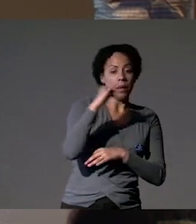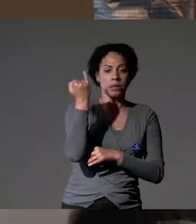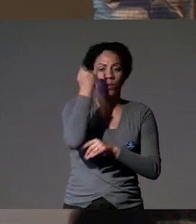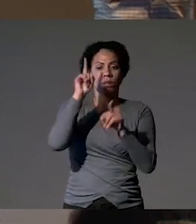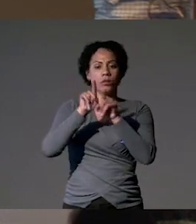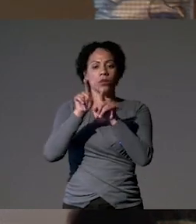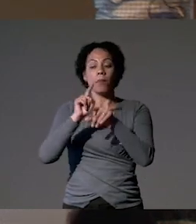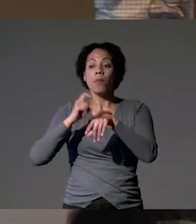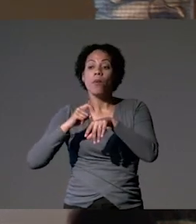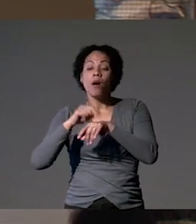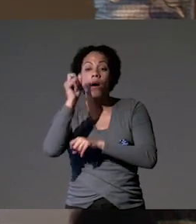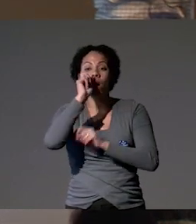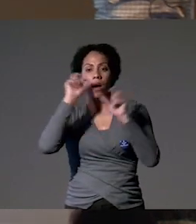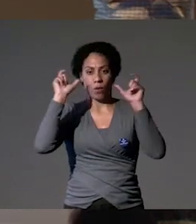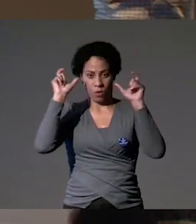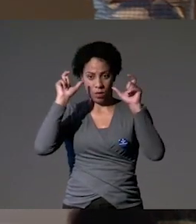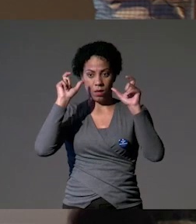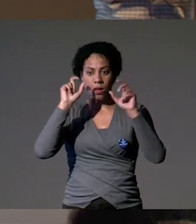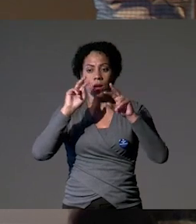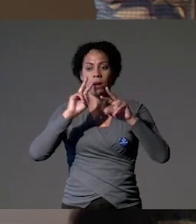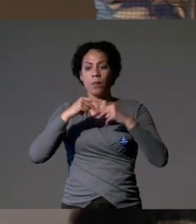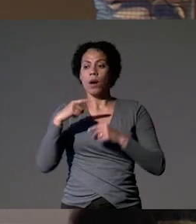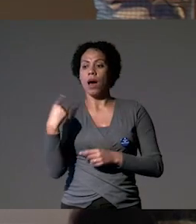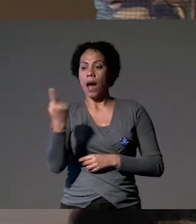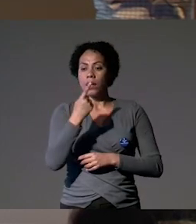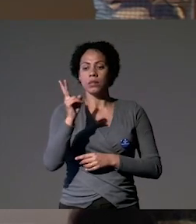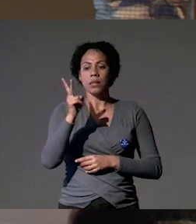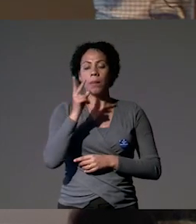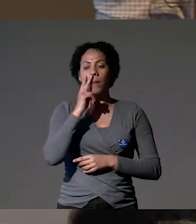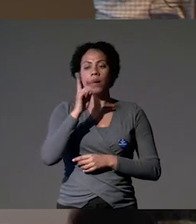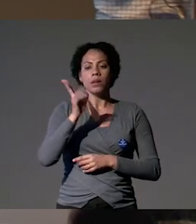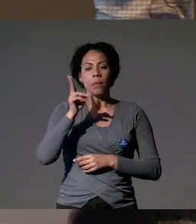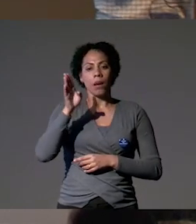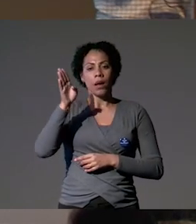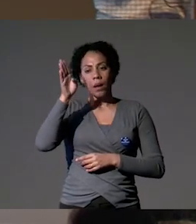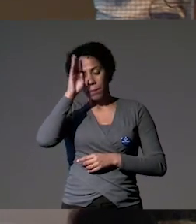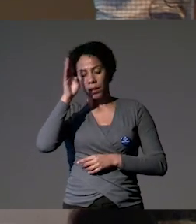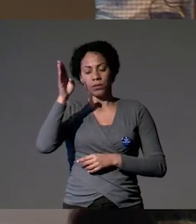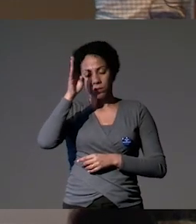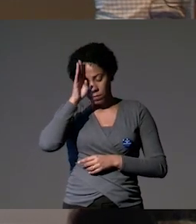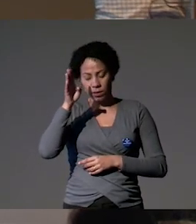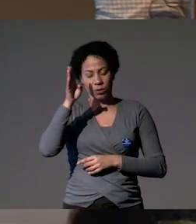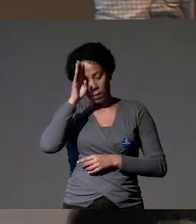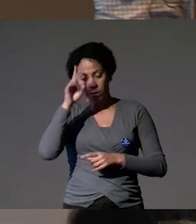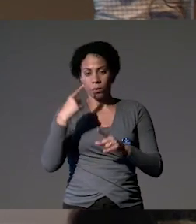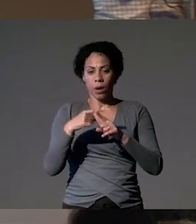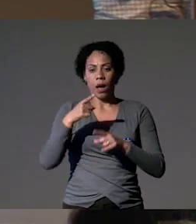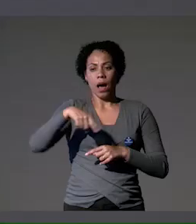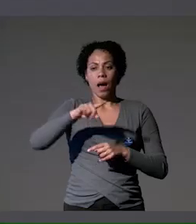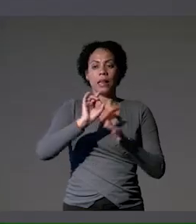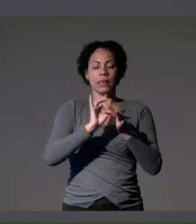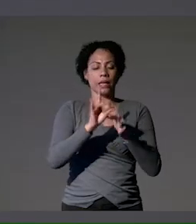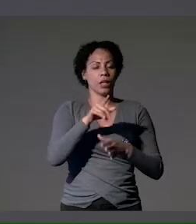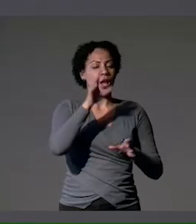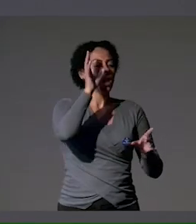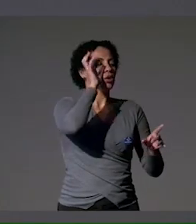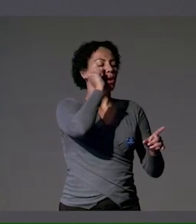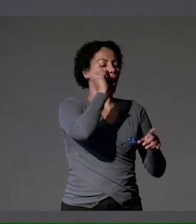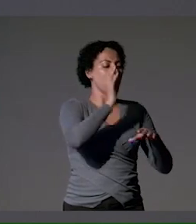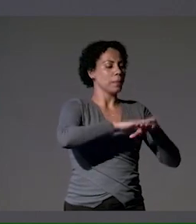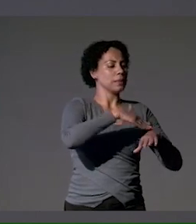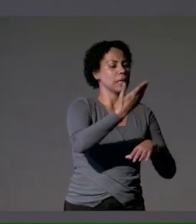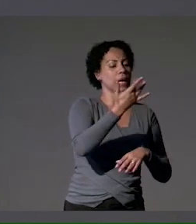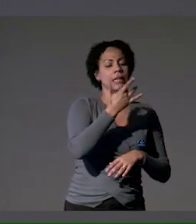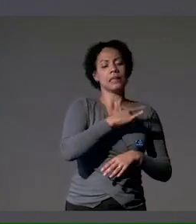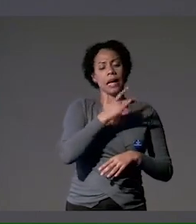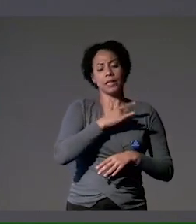razão pela qual a maioria de nós, como pais, bate cabeça. Porque aí nosso filho dorme muito tarde, a gente deixa ele acordar mais tarde, e aí quer que ele